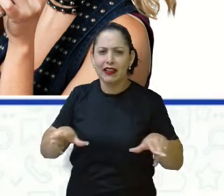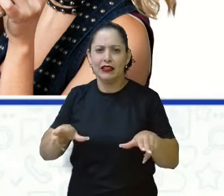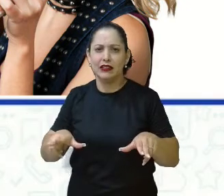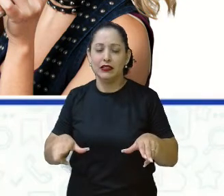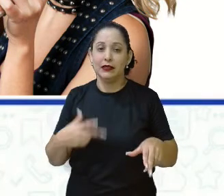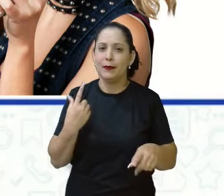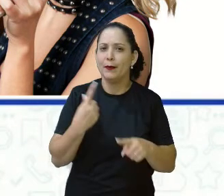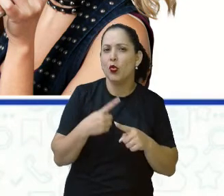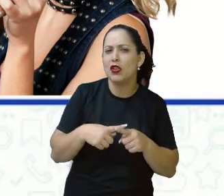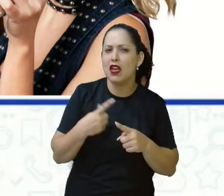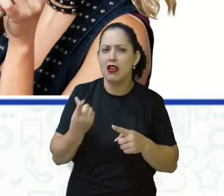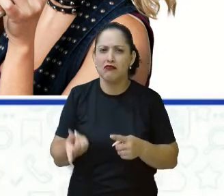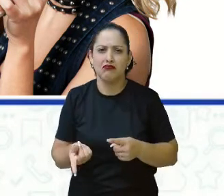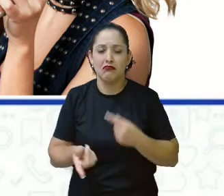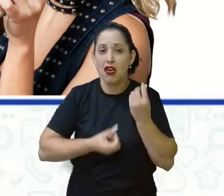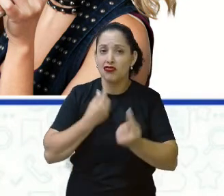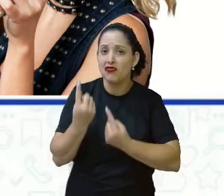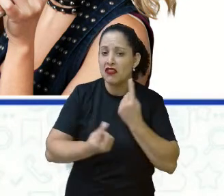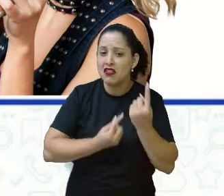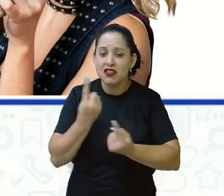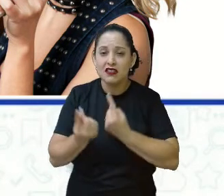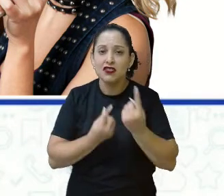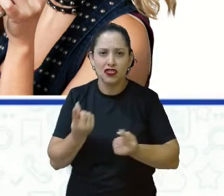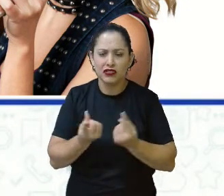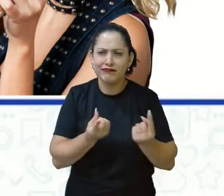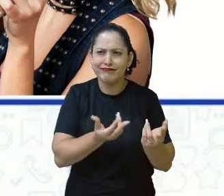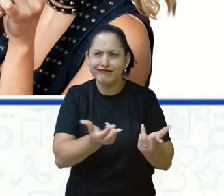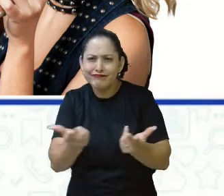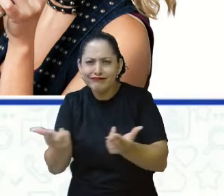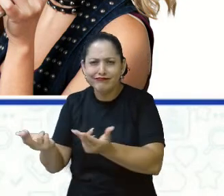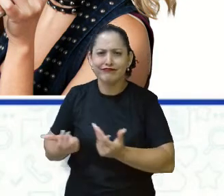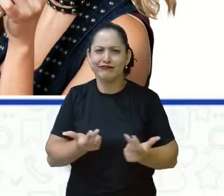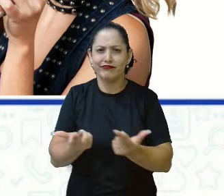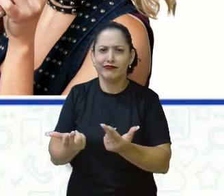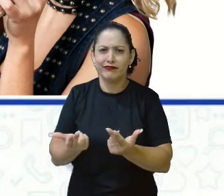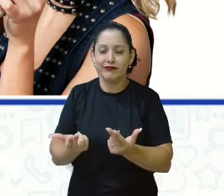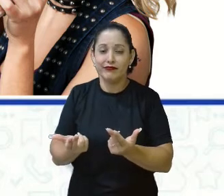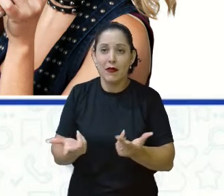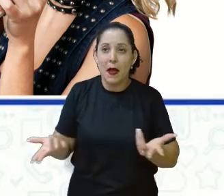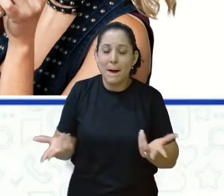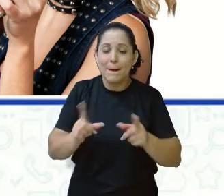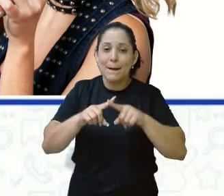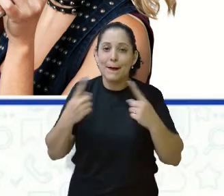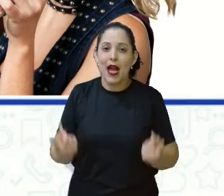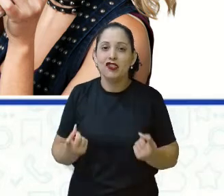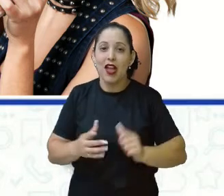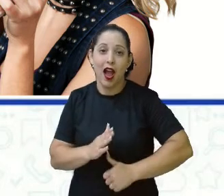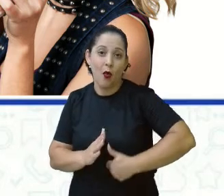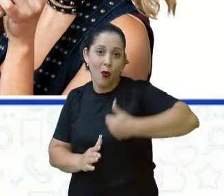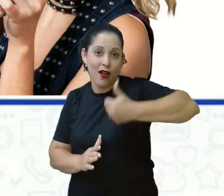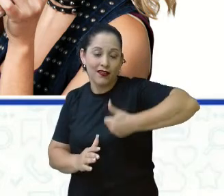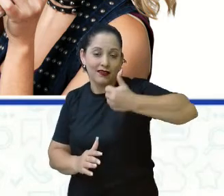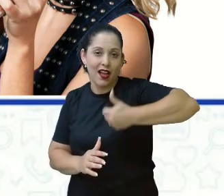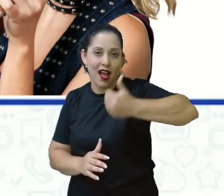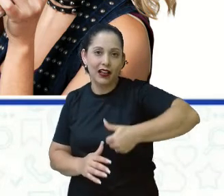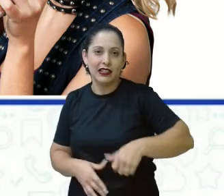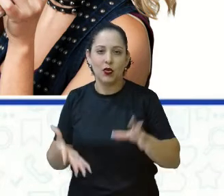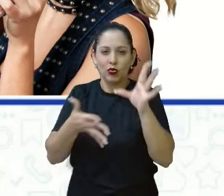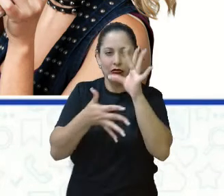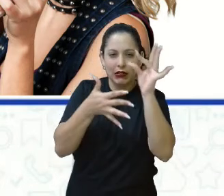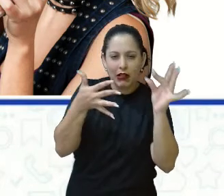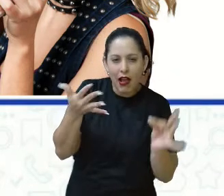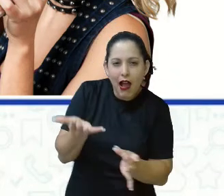diferentes quando eles às vezes são produzidos pela mesma fonte sonora, né? Ou por uma fonte sonora similar, que é a qualidade, que aí são